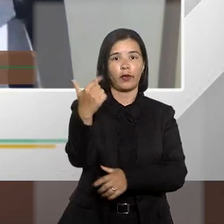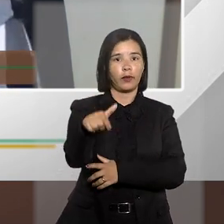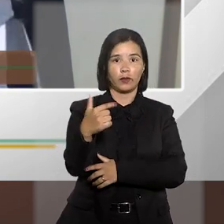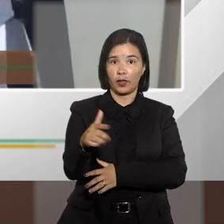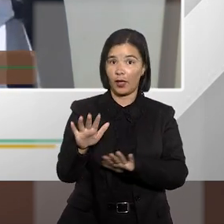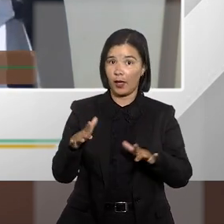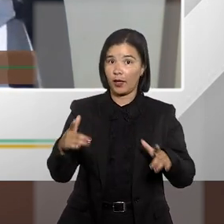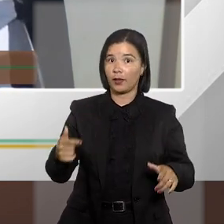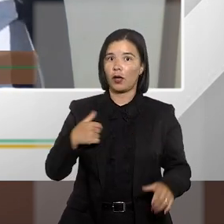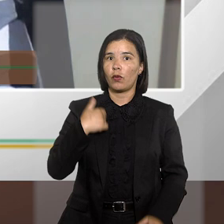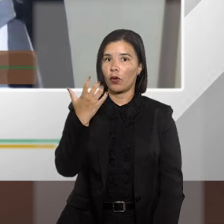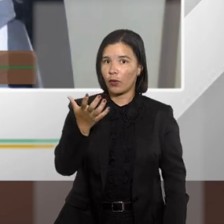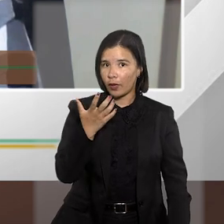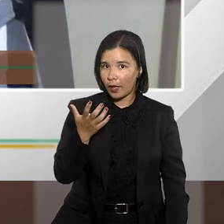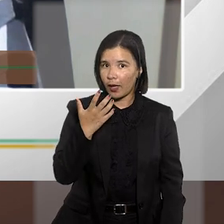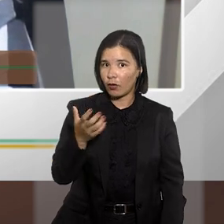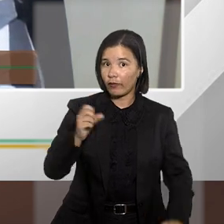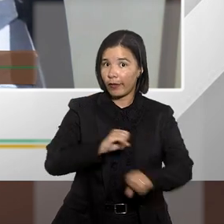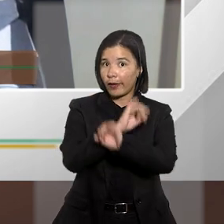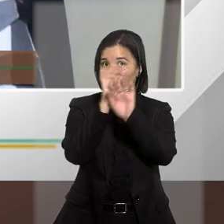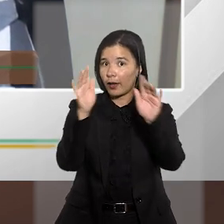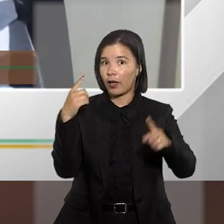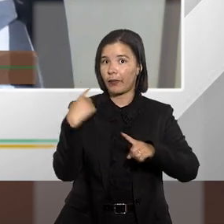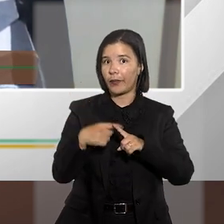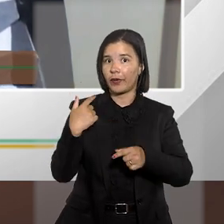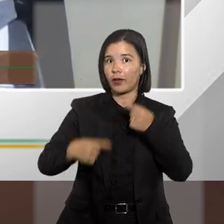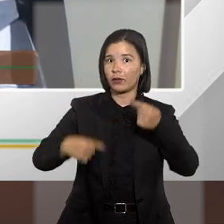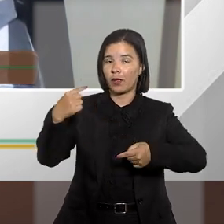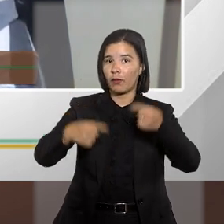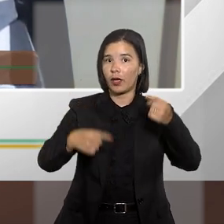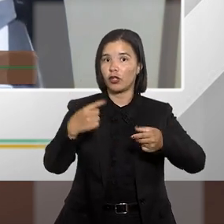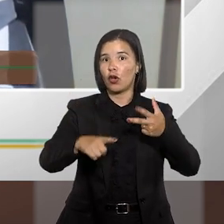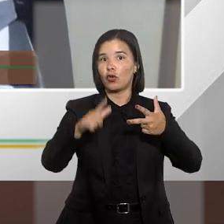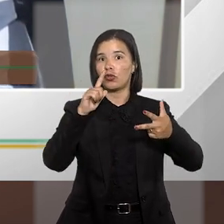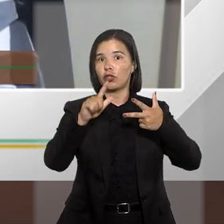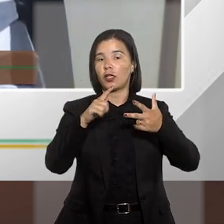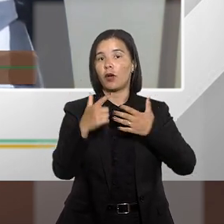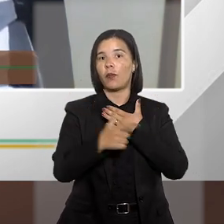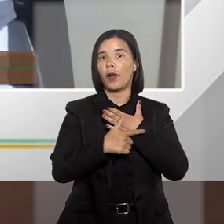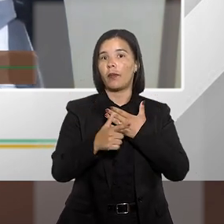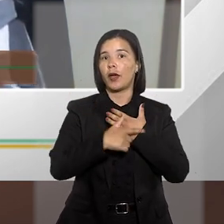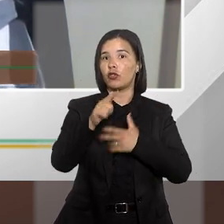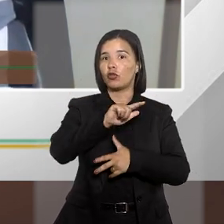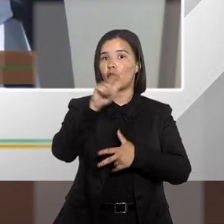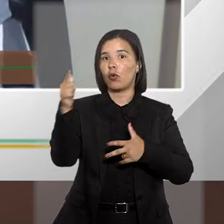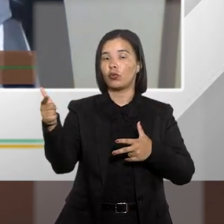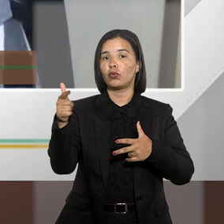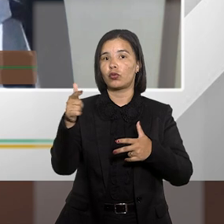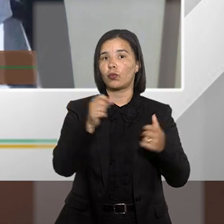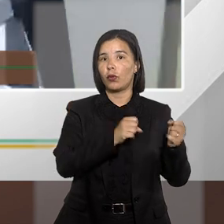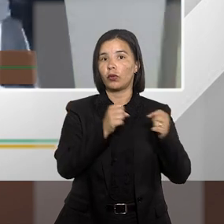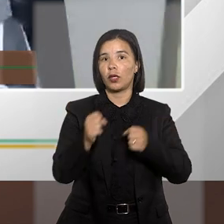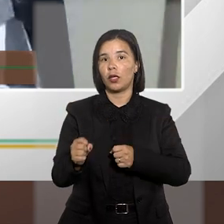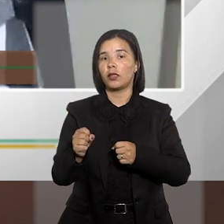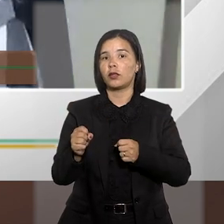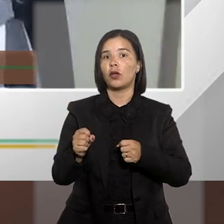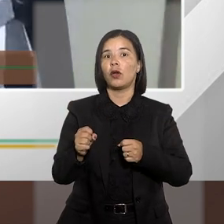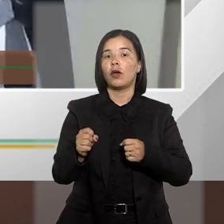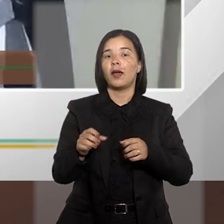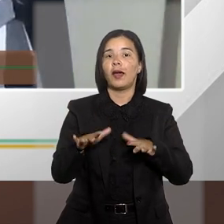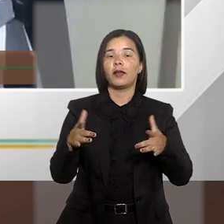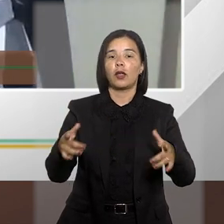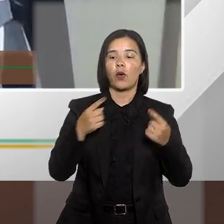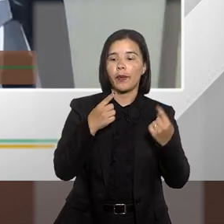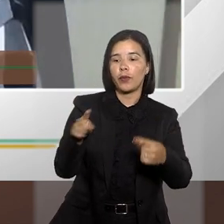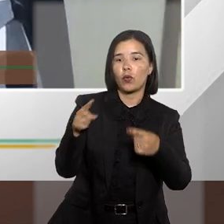quero frisar muito isso aqui, porque isso foi um debate, né, que o judiciário quer tomar o papel dos outros poderes, não é, tem um papel que é